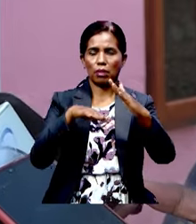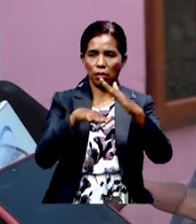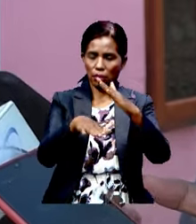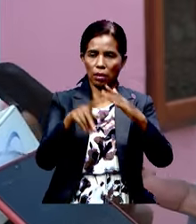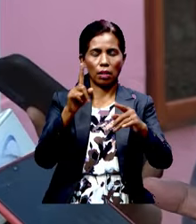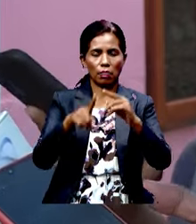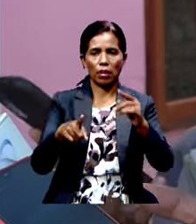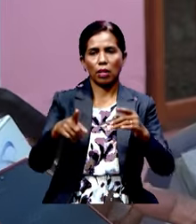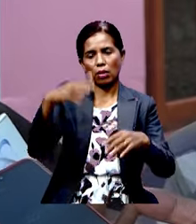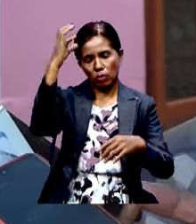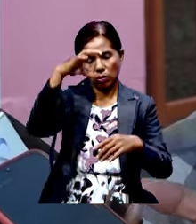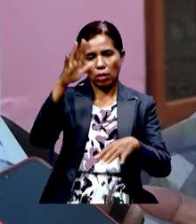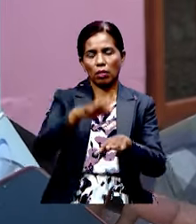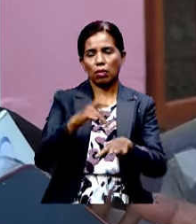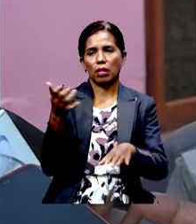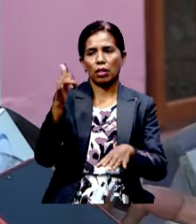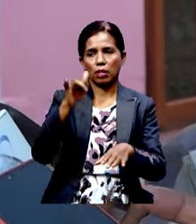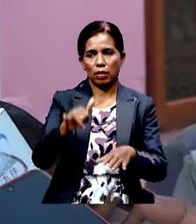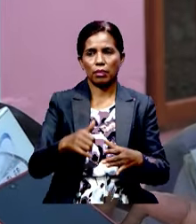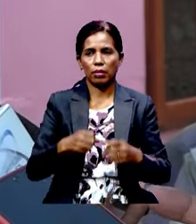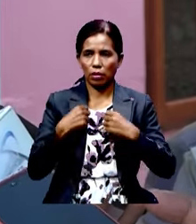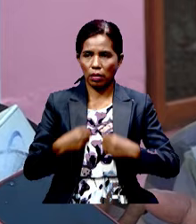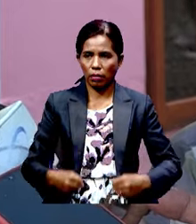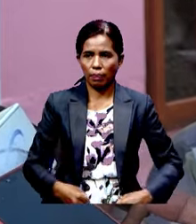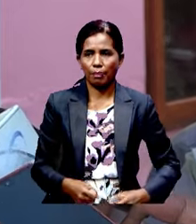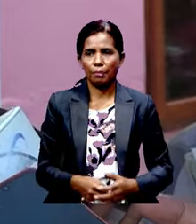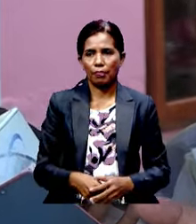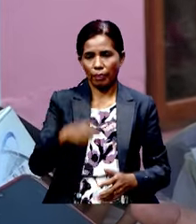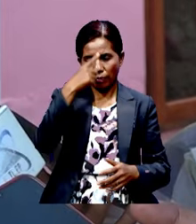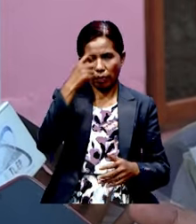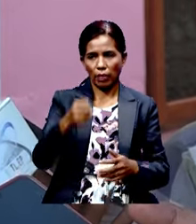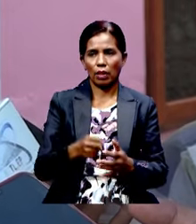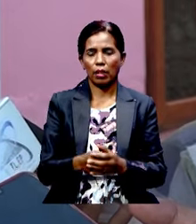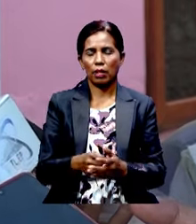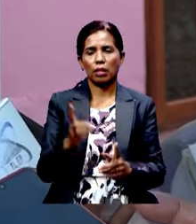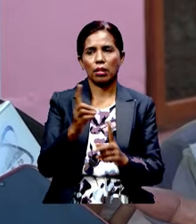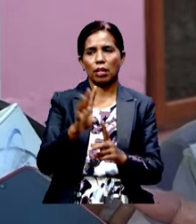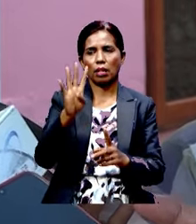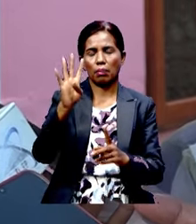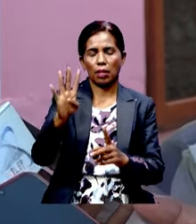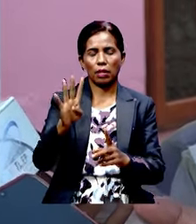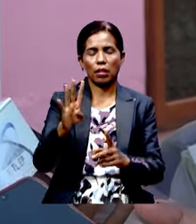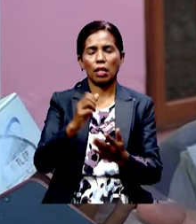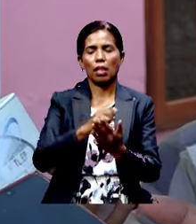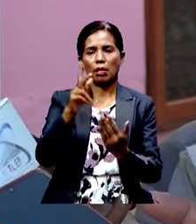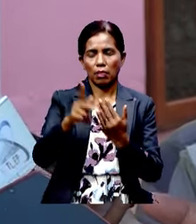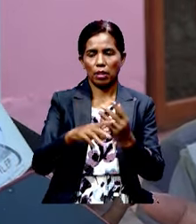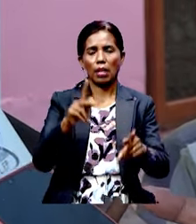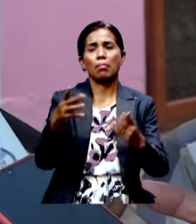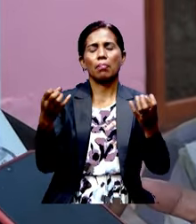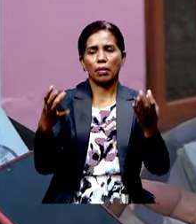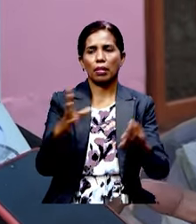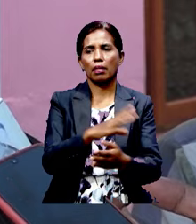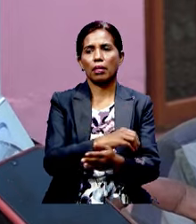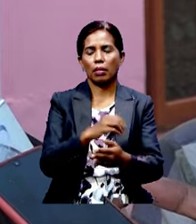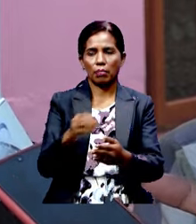beleta, a bater uma corão, a Sirani Saúde. Tama, e 4 de abril nós nem nem nem tlai e bar mas que tem só